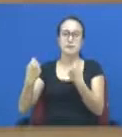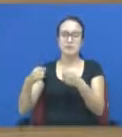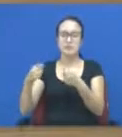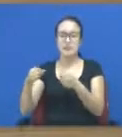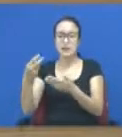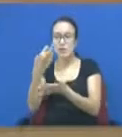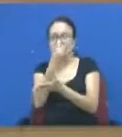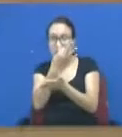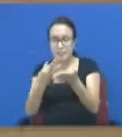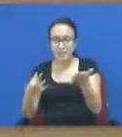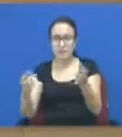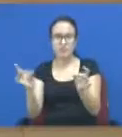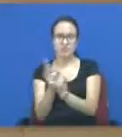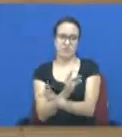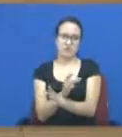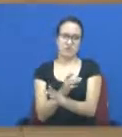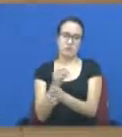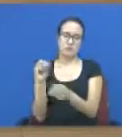redação final.